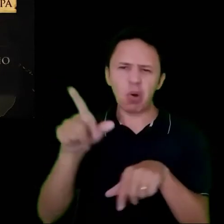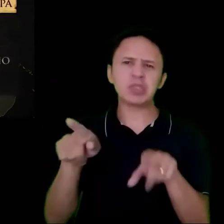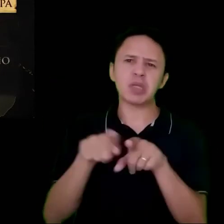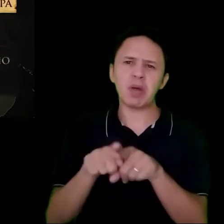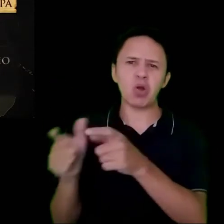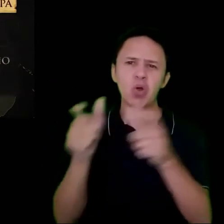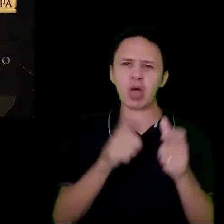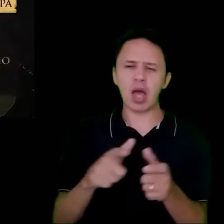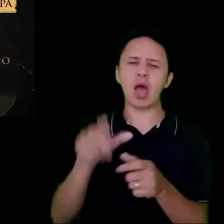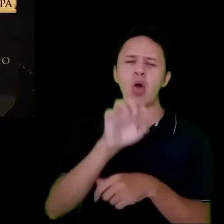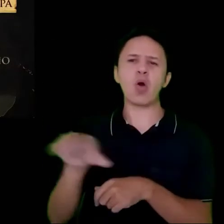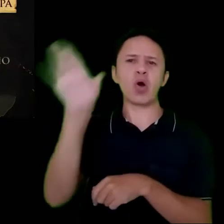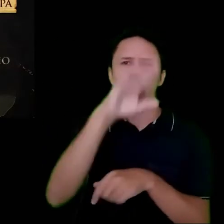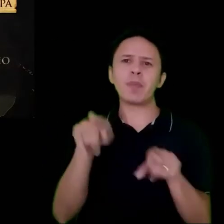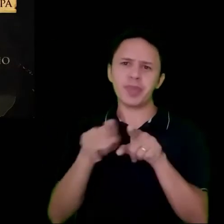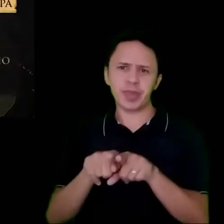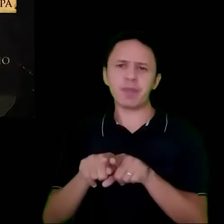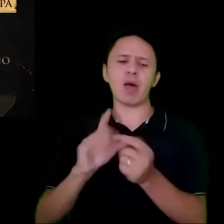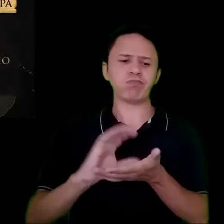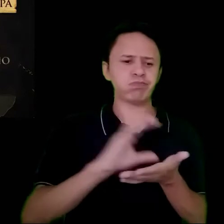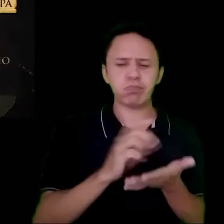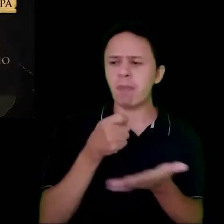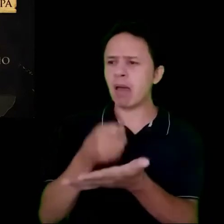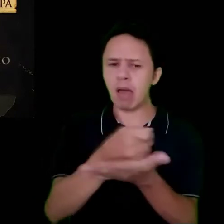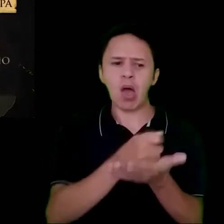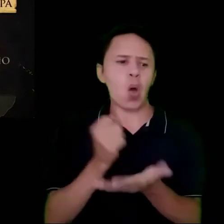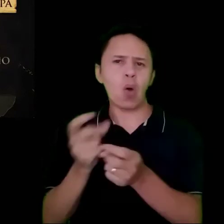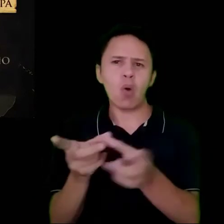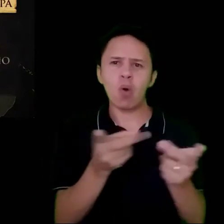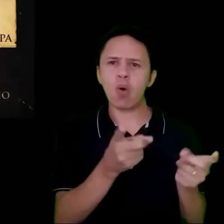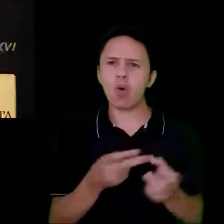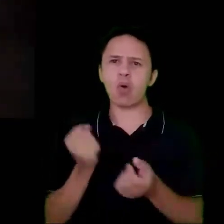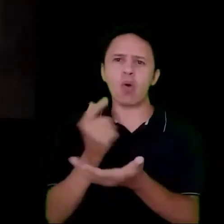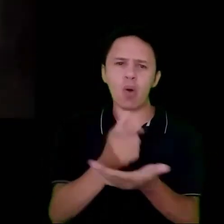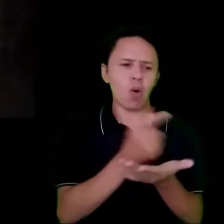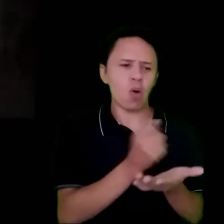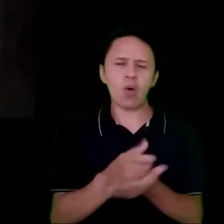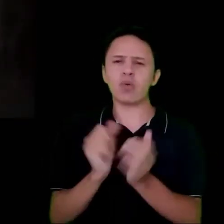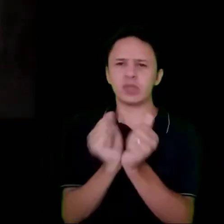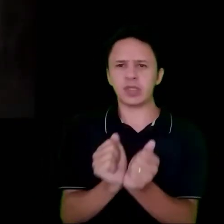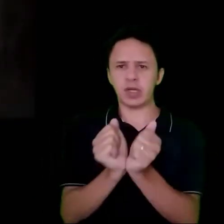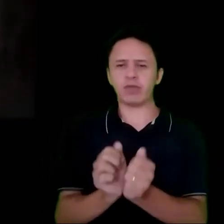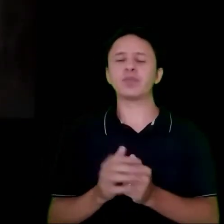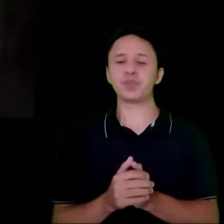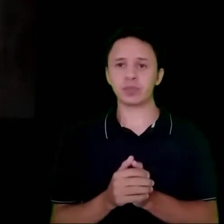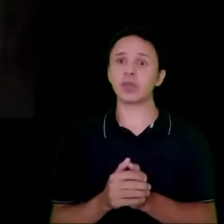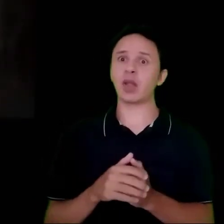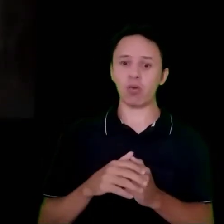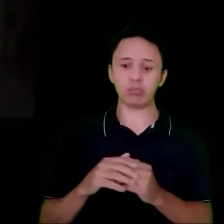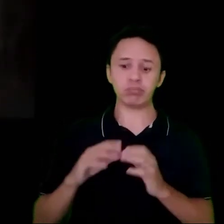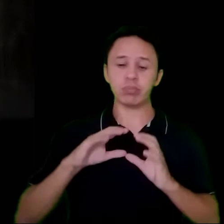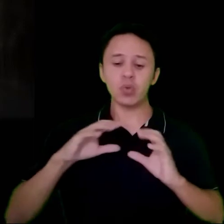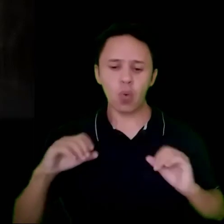europeias também investem nesse comércio de pessoas formado por escravos africanos negros. E esse processo da escravidão pelo